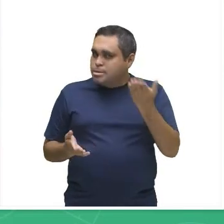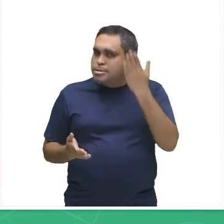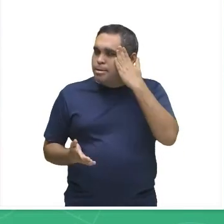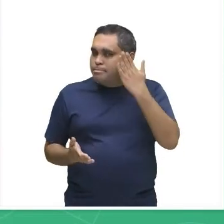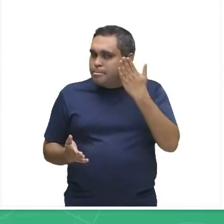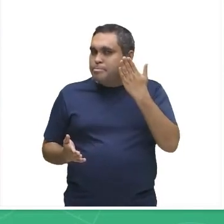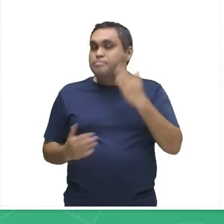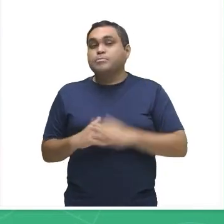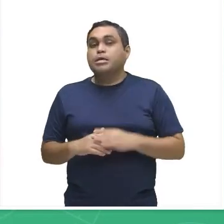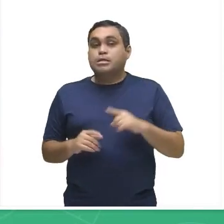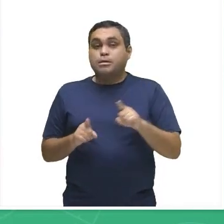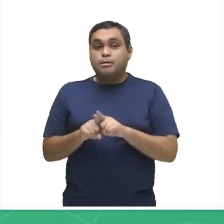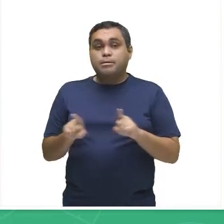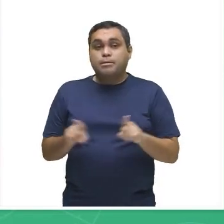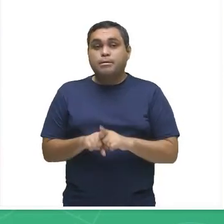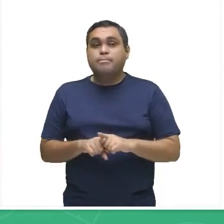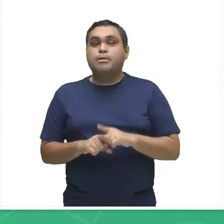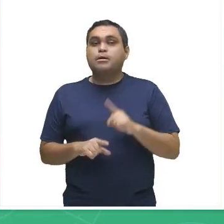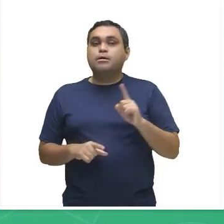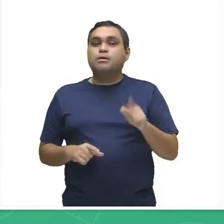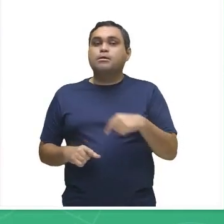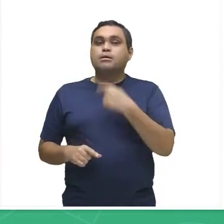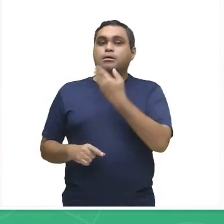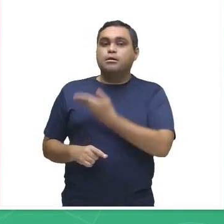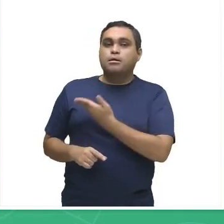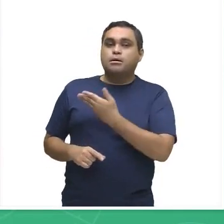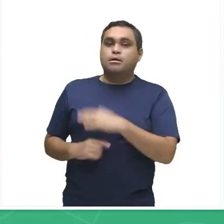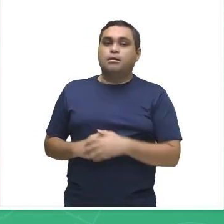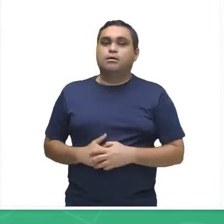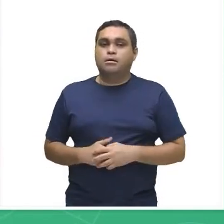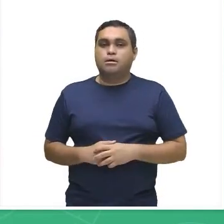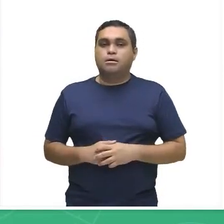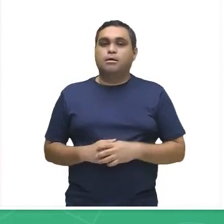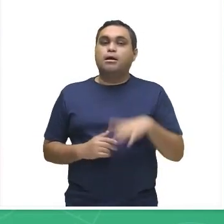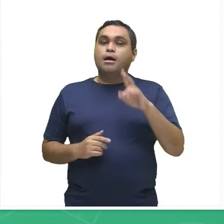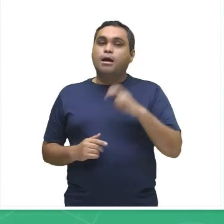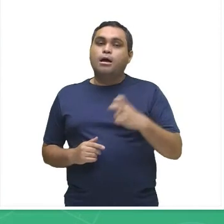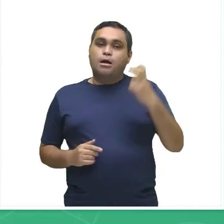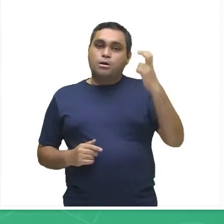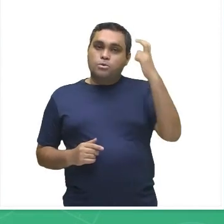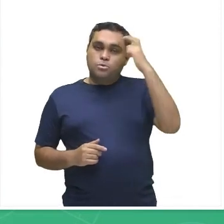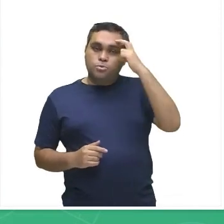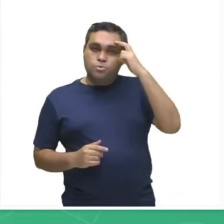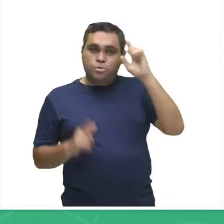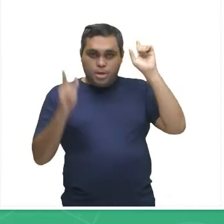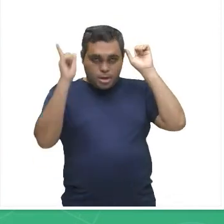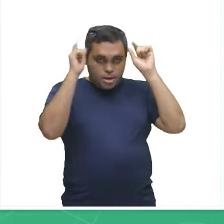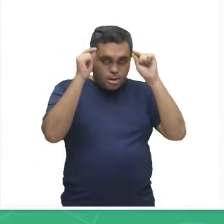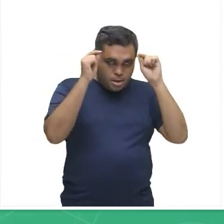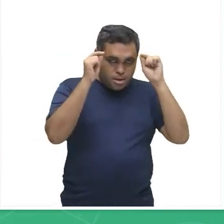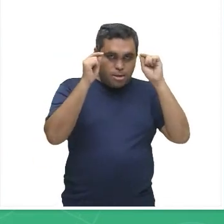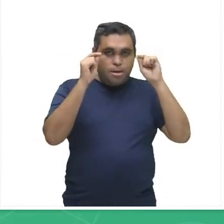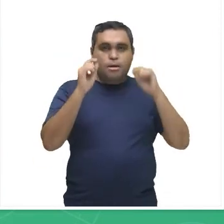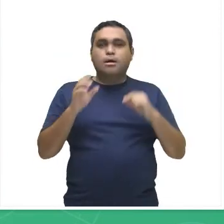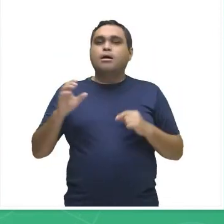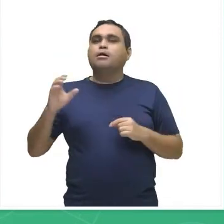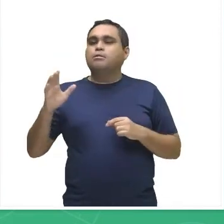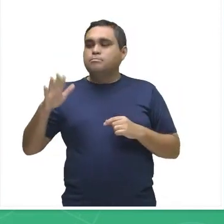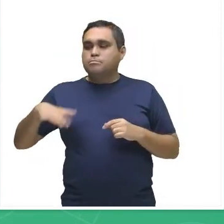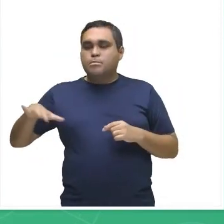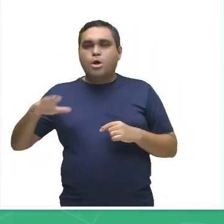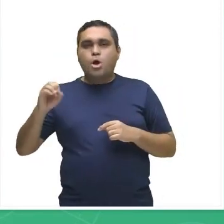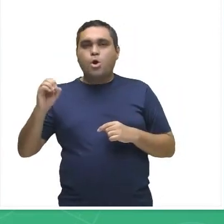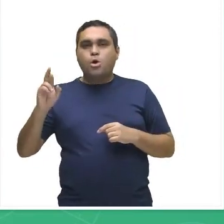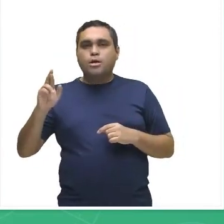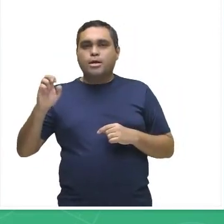um elemento dessa cultura helenística, que é a fusão da cultura grega com as culturas orientais. Certinho?